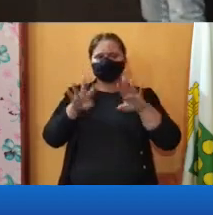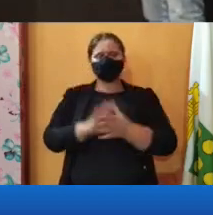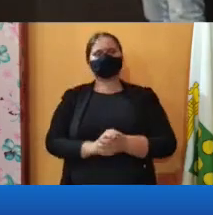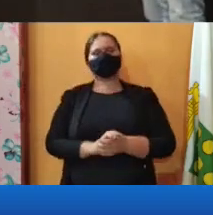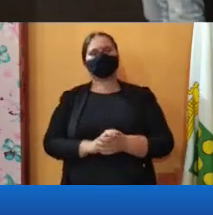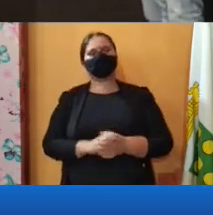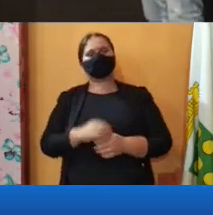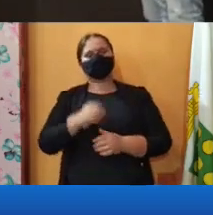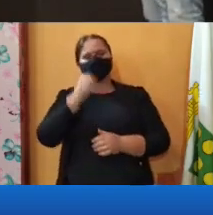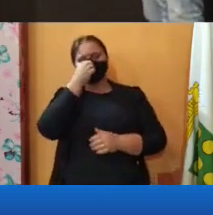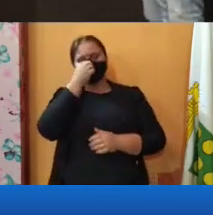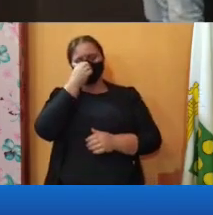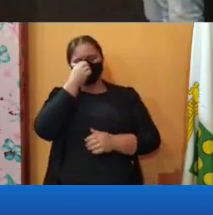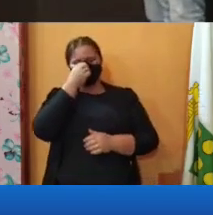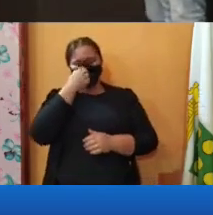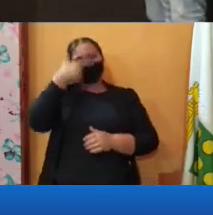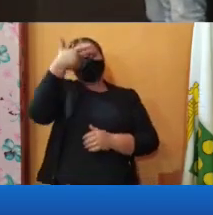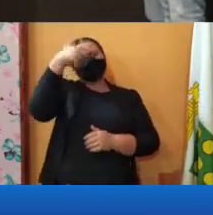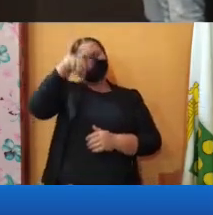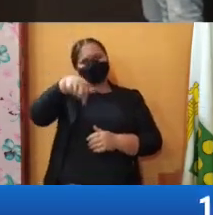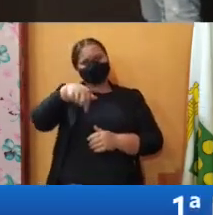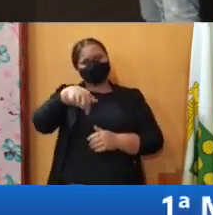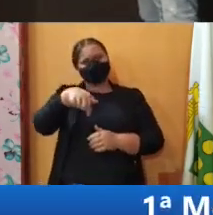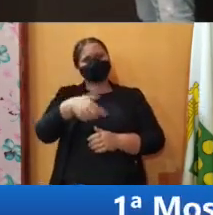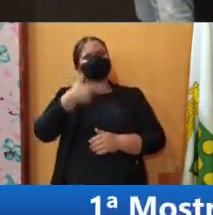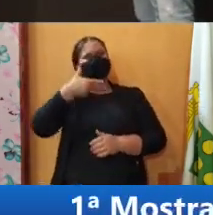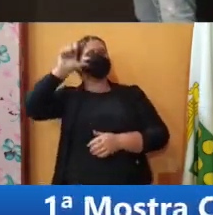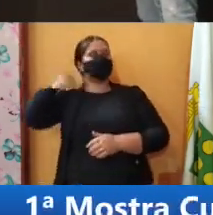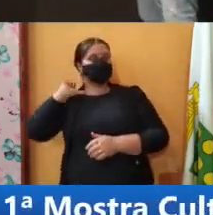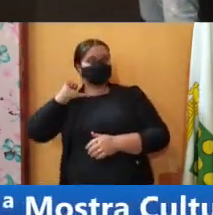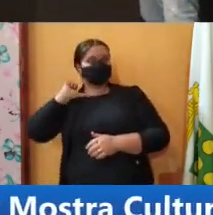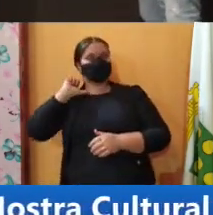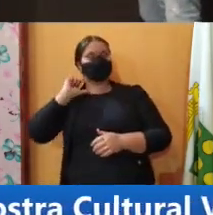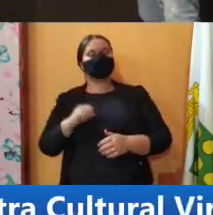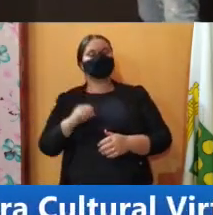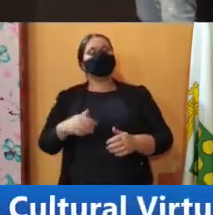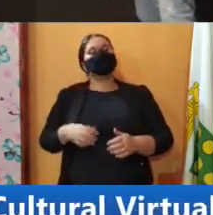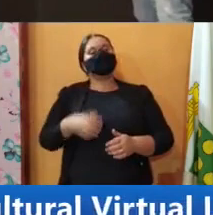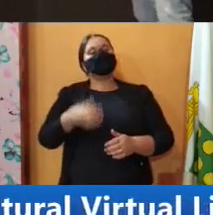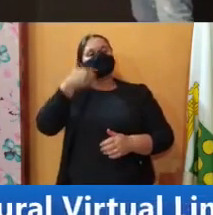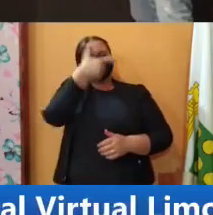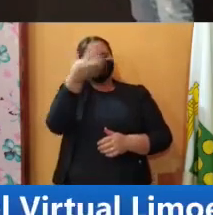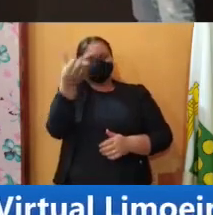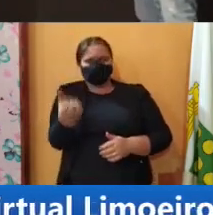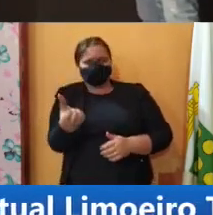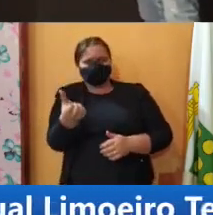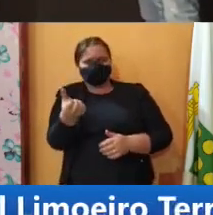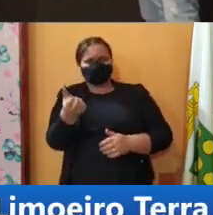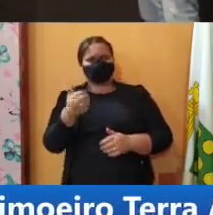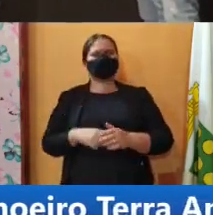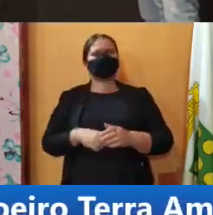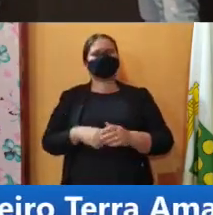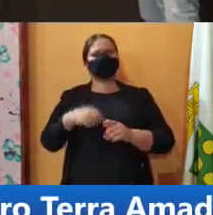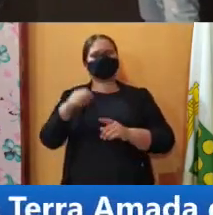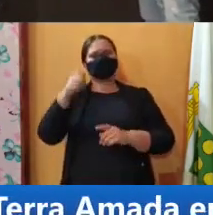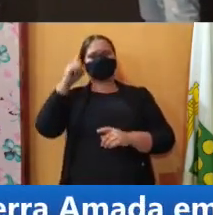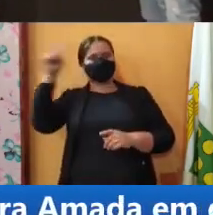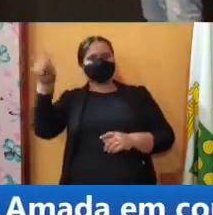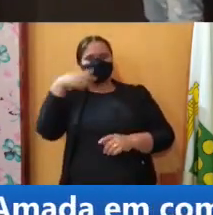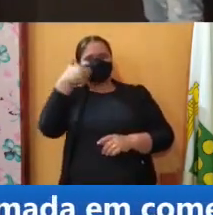acompanhando. Mas eu quero antes, vamos ver se a gente bota até o dia 26, para o dia 27 o pessoal curtir, que é feriado.